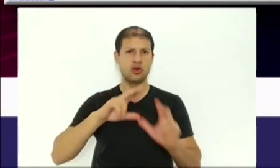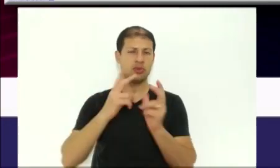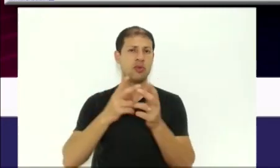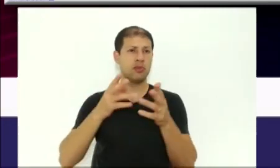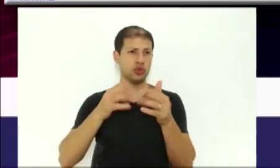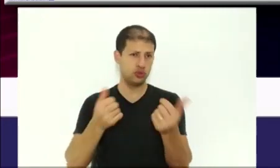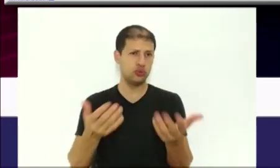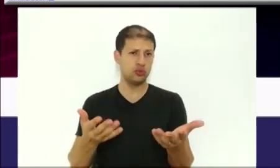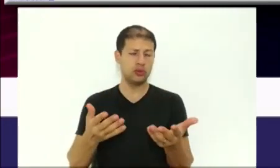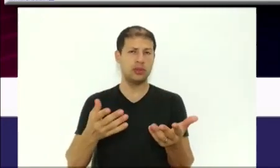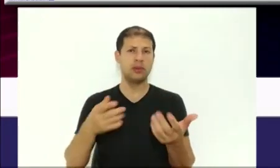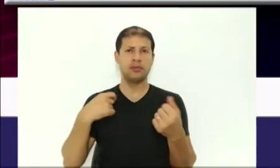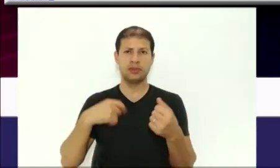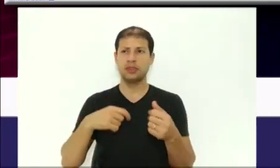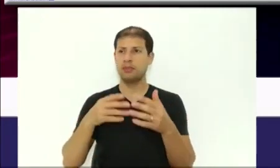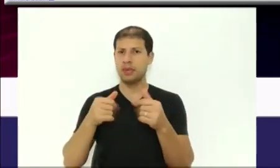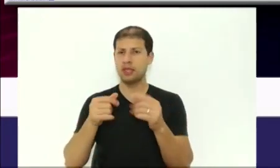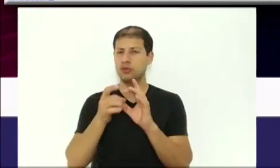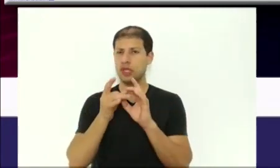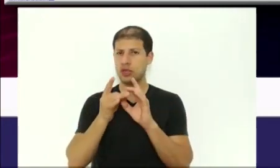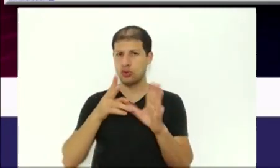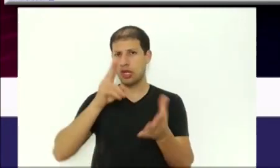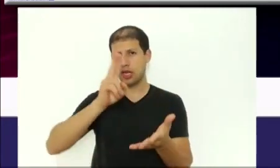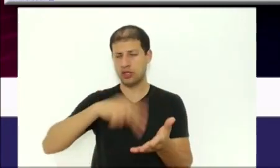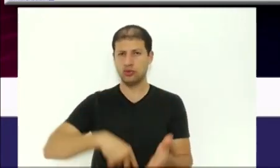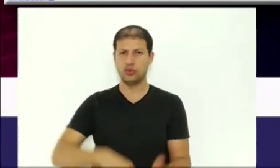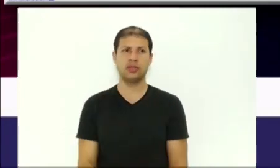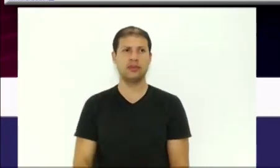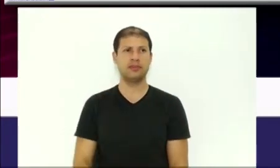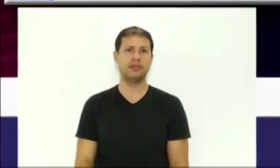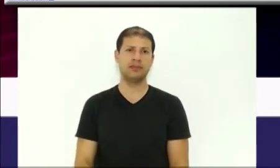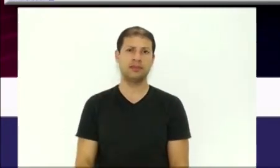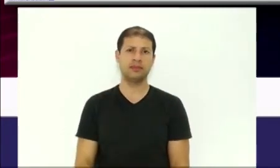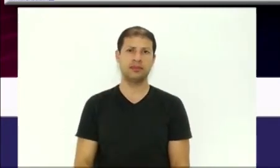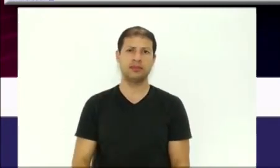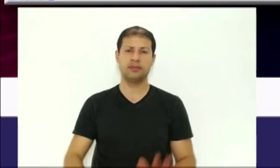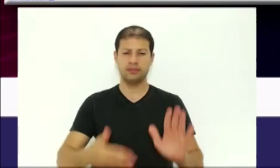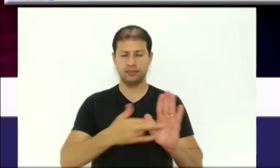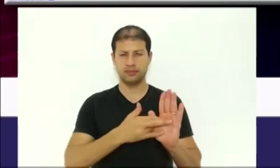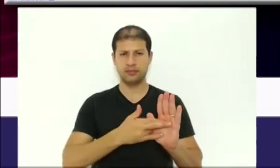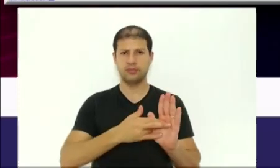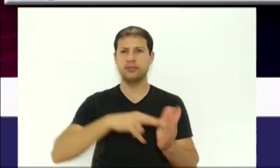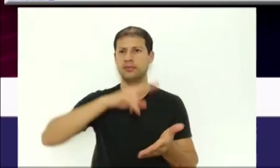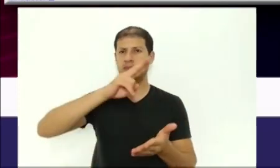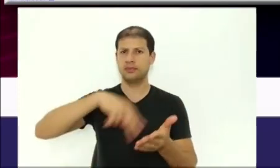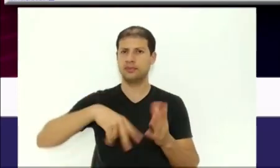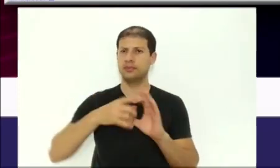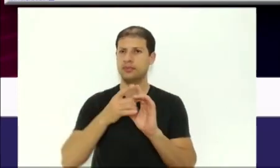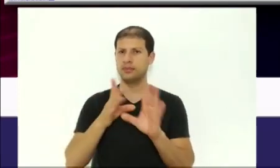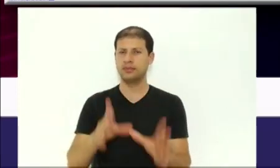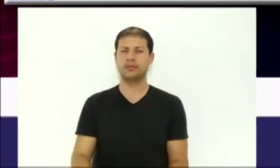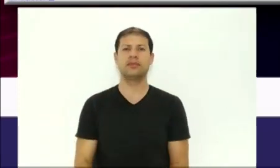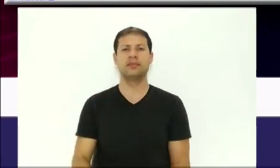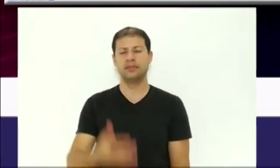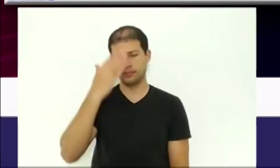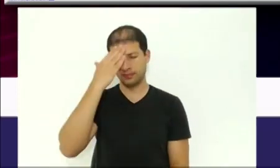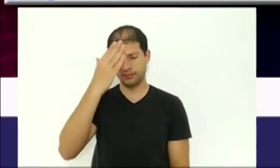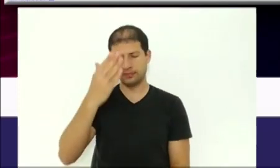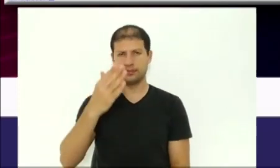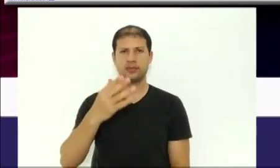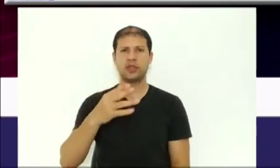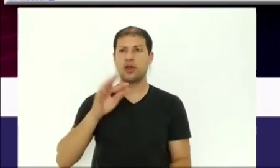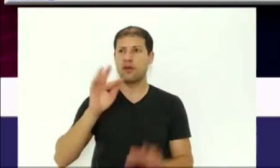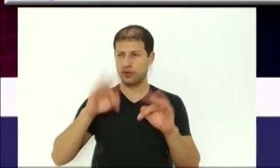a gente pede que o senhor autorize essa leitura. É regimental, está autorizado. Obrigado. Já estou indo para o final,